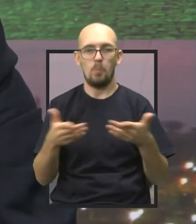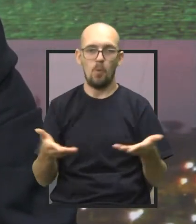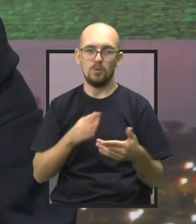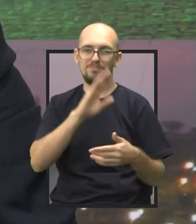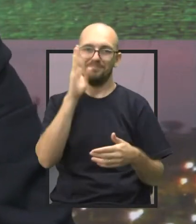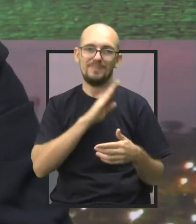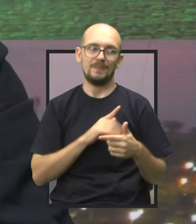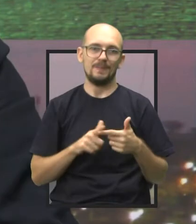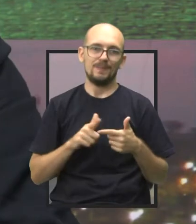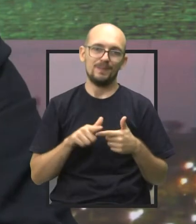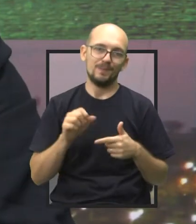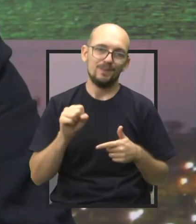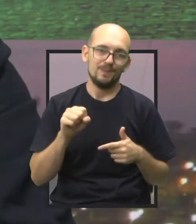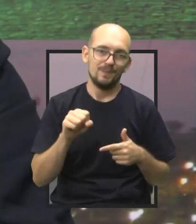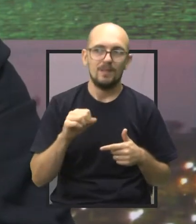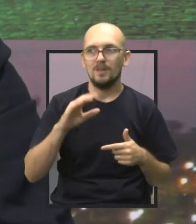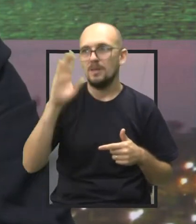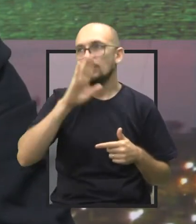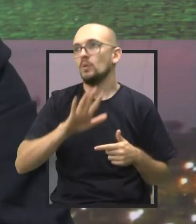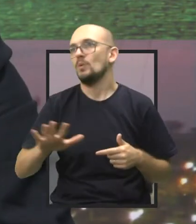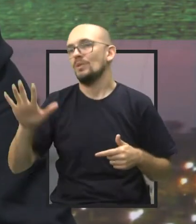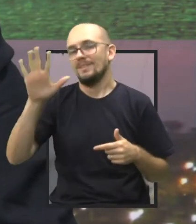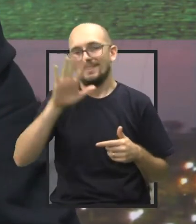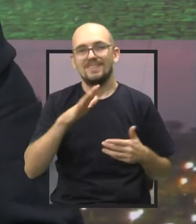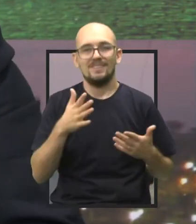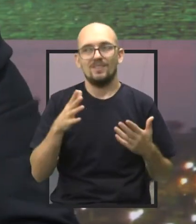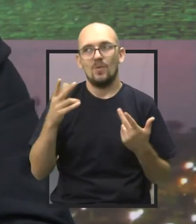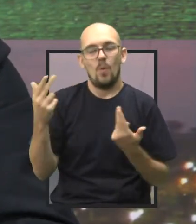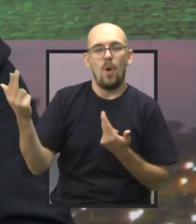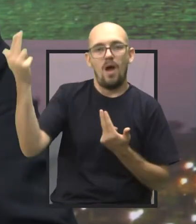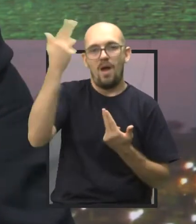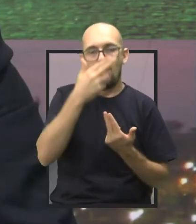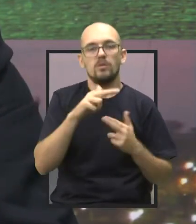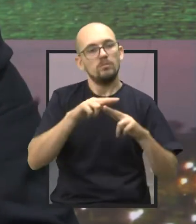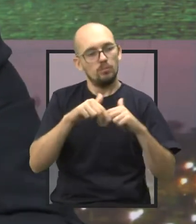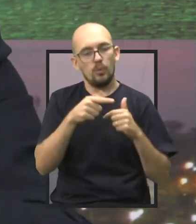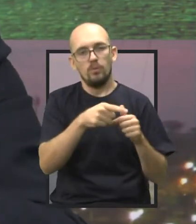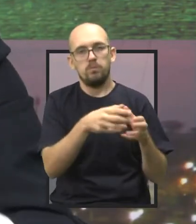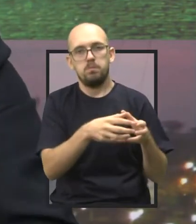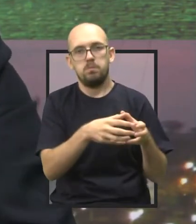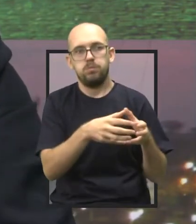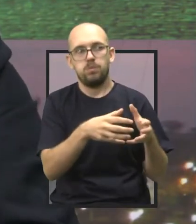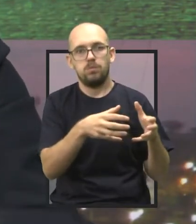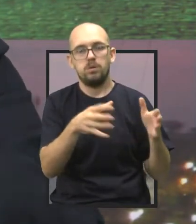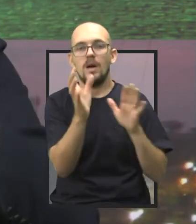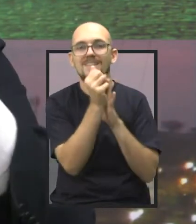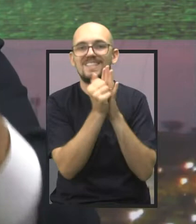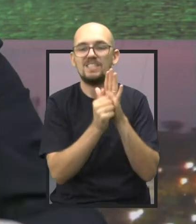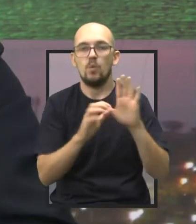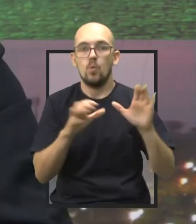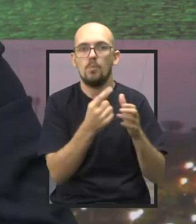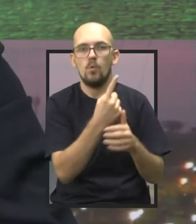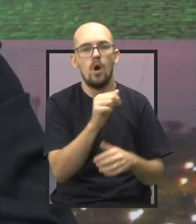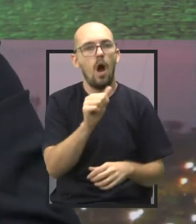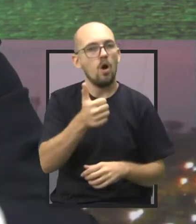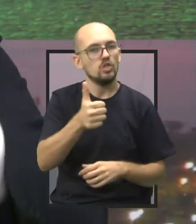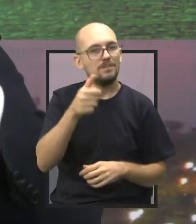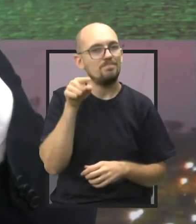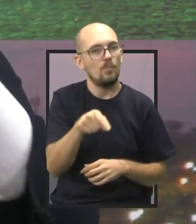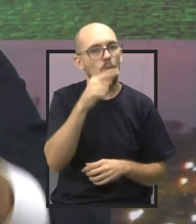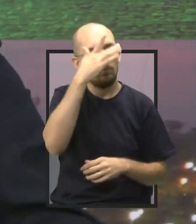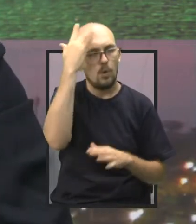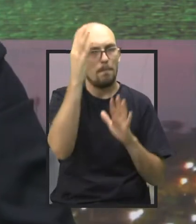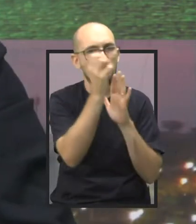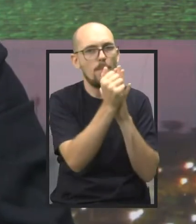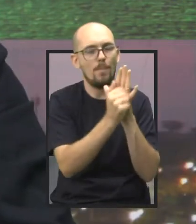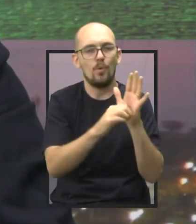desfavorável, né, para todo o Brasil em geral. Em decorrência disso que a gente vê essa explosão de inscrição com 11 mil pessoas, com mais de